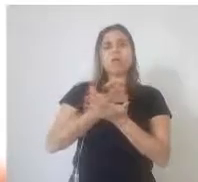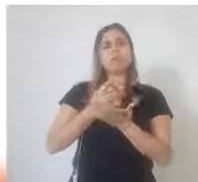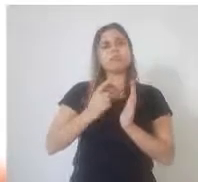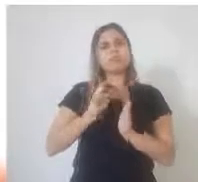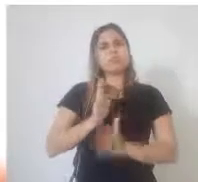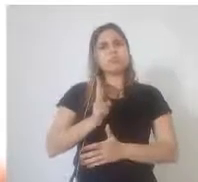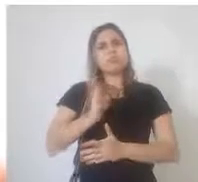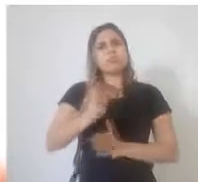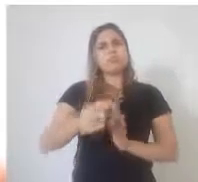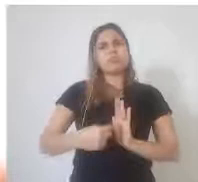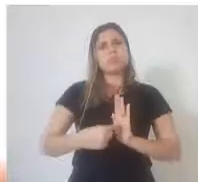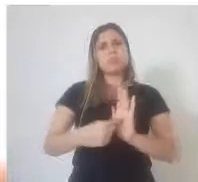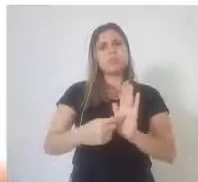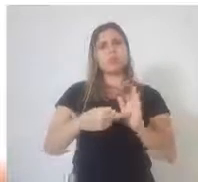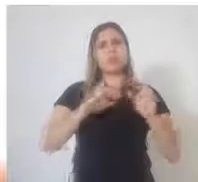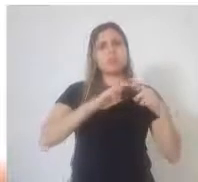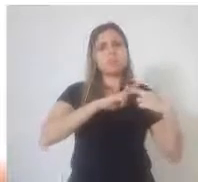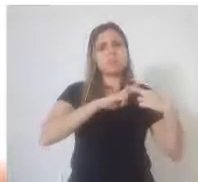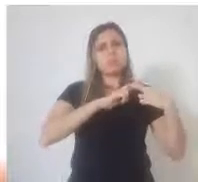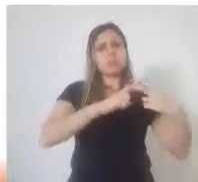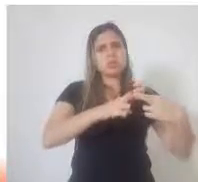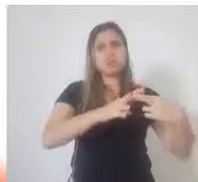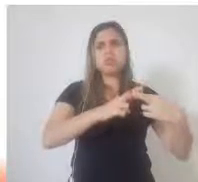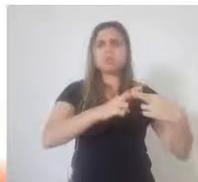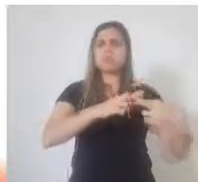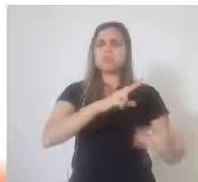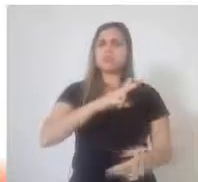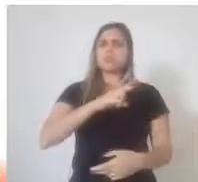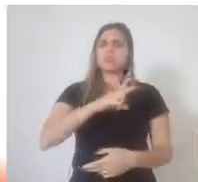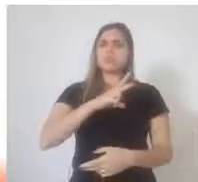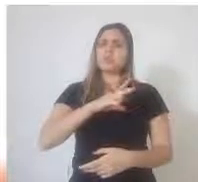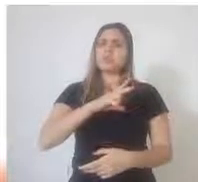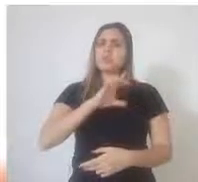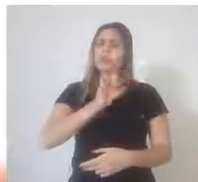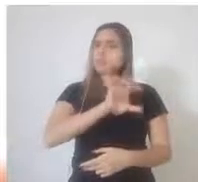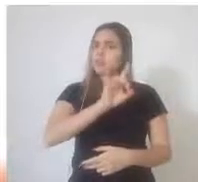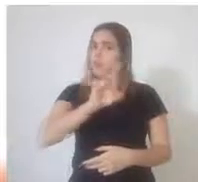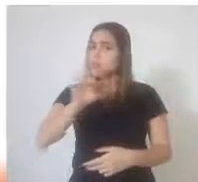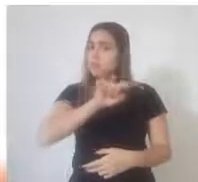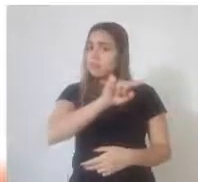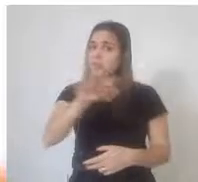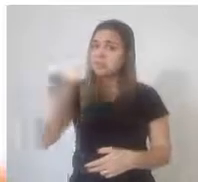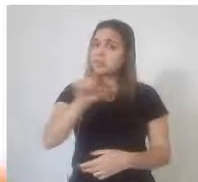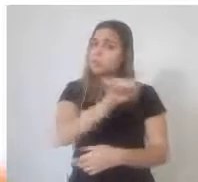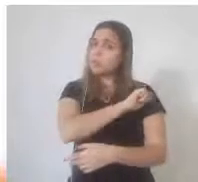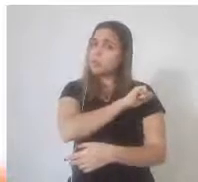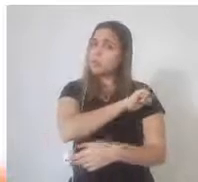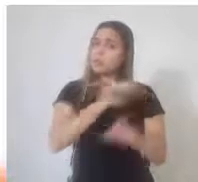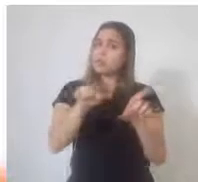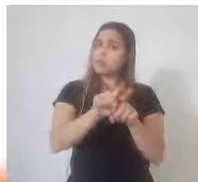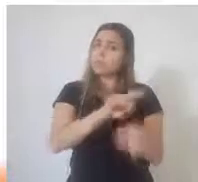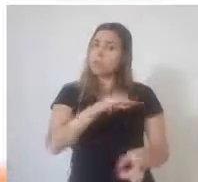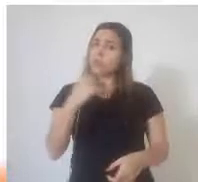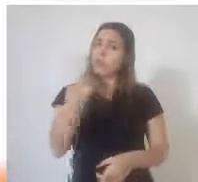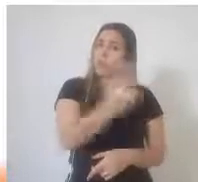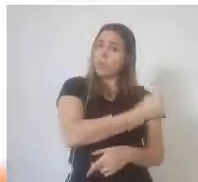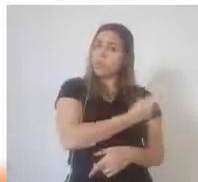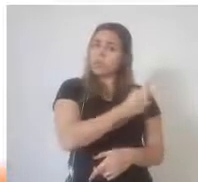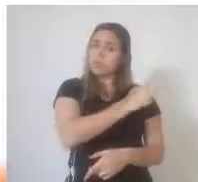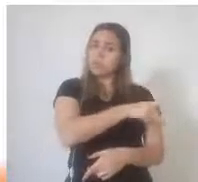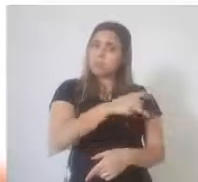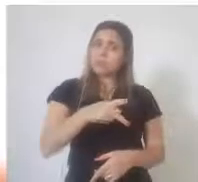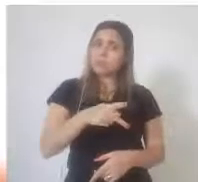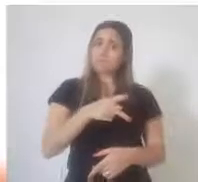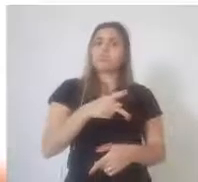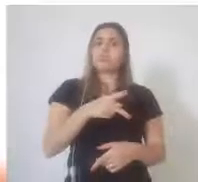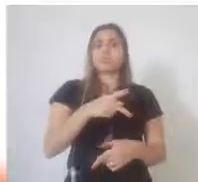aulas, a gente sempre reforçou a responsabilidade individual de cada um de nós. Sejam vocês alunos e nós